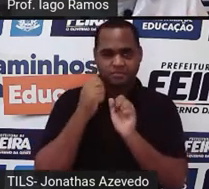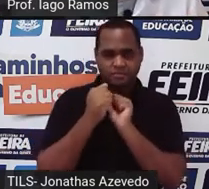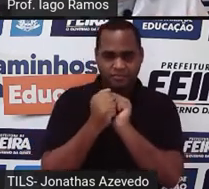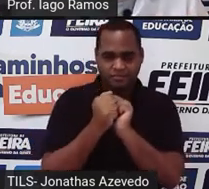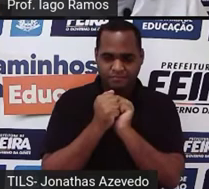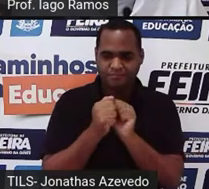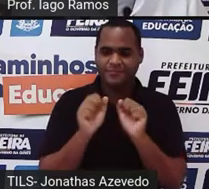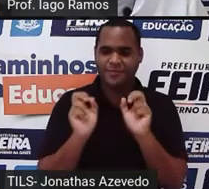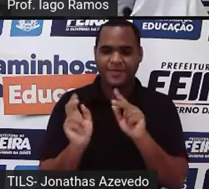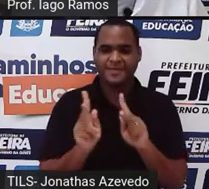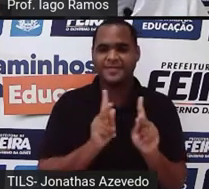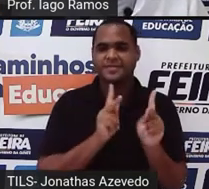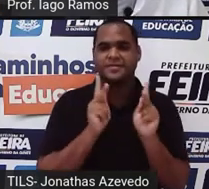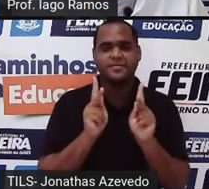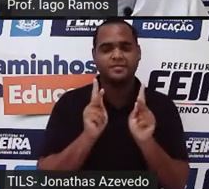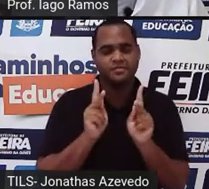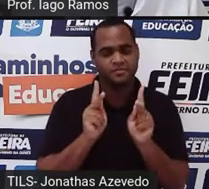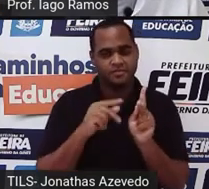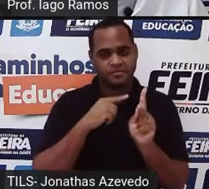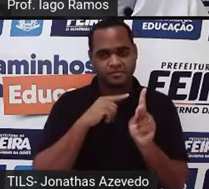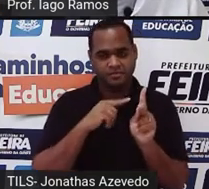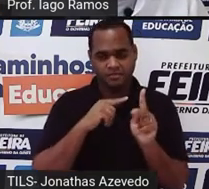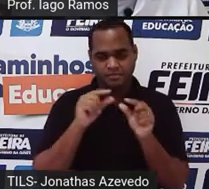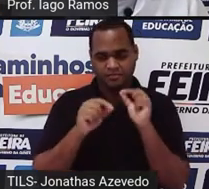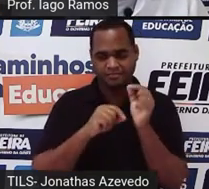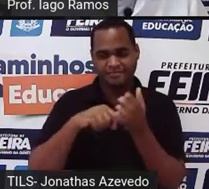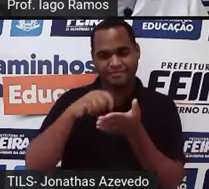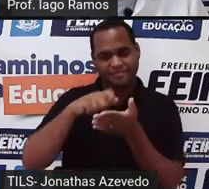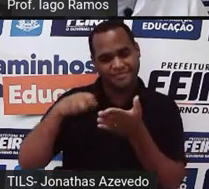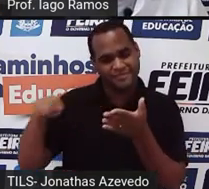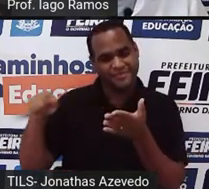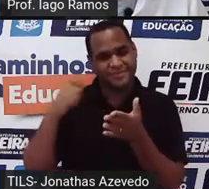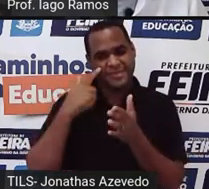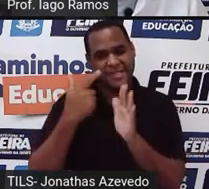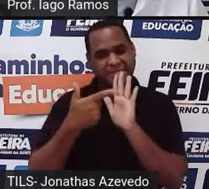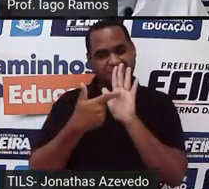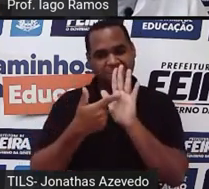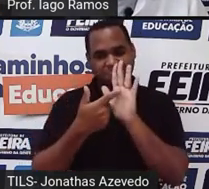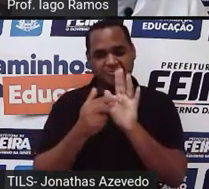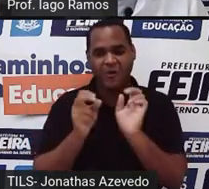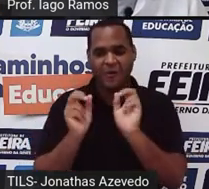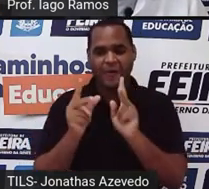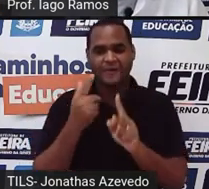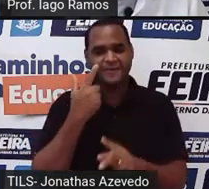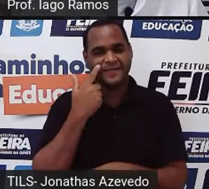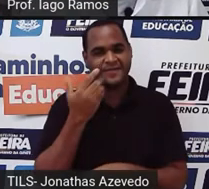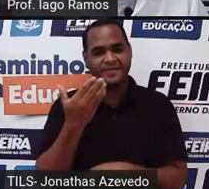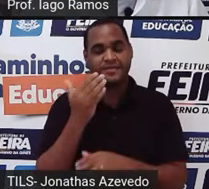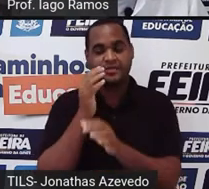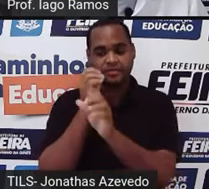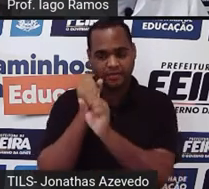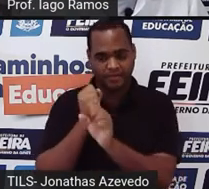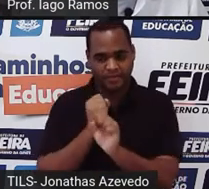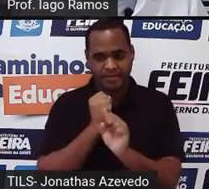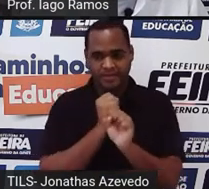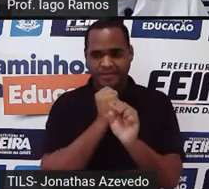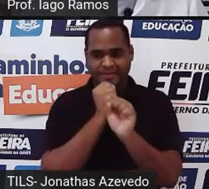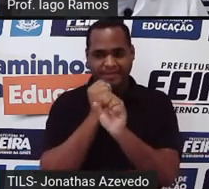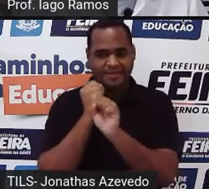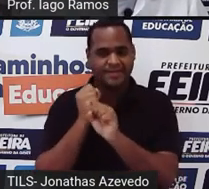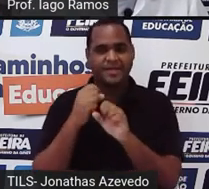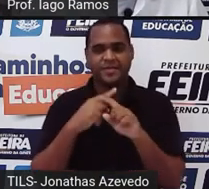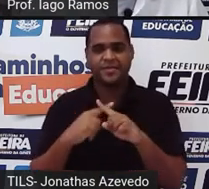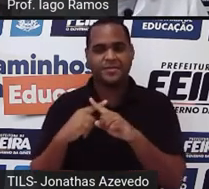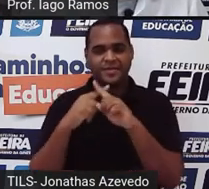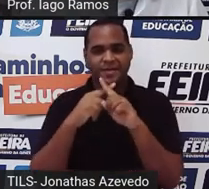juntos, tá bom? Então, ali, escrevendo na tela, olha só. Calcular a multiplicação entre as potências